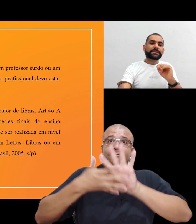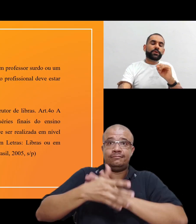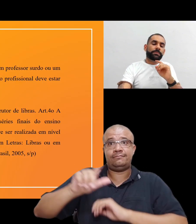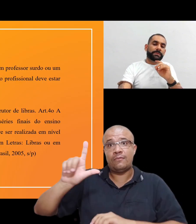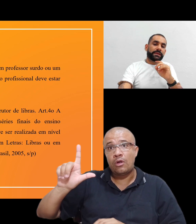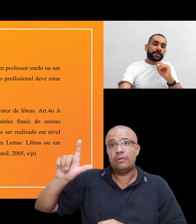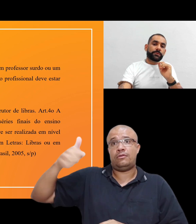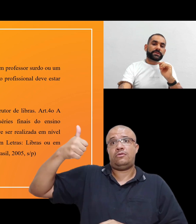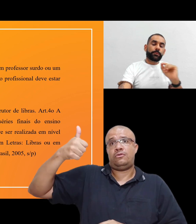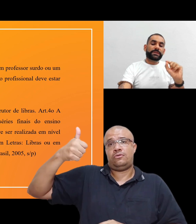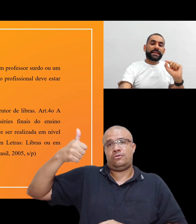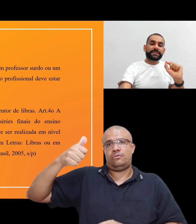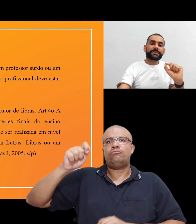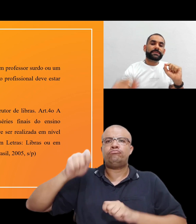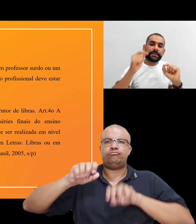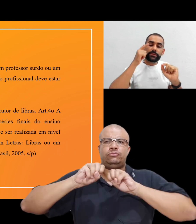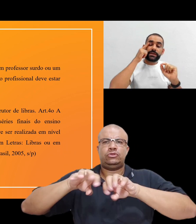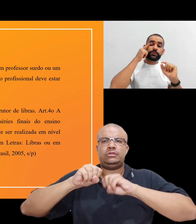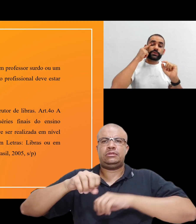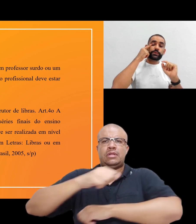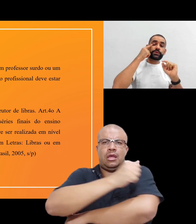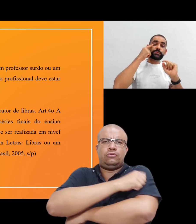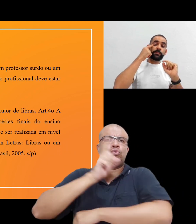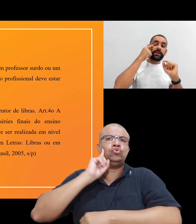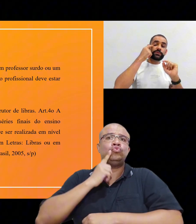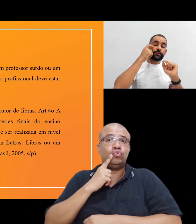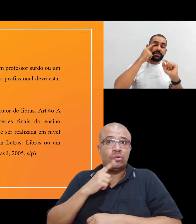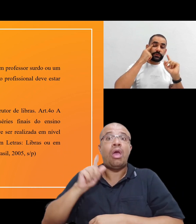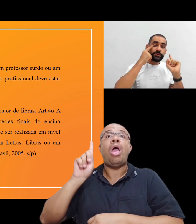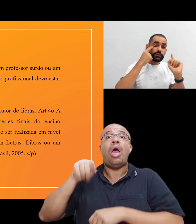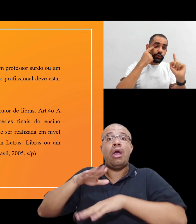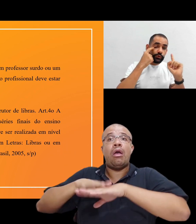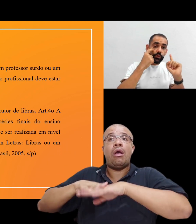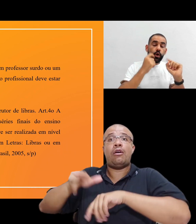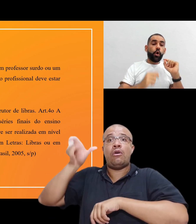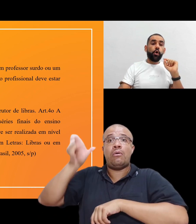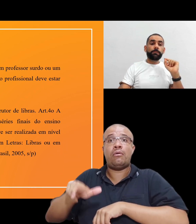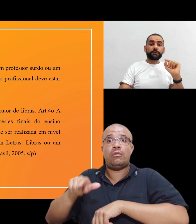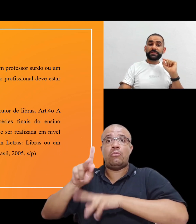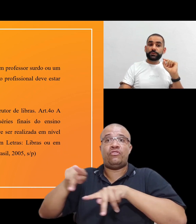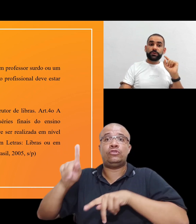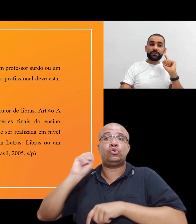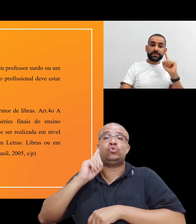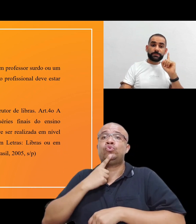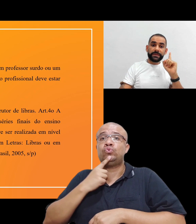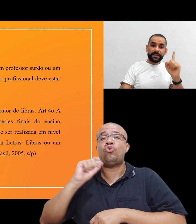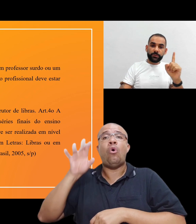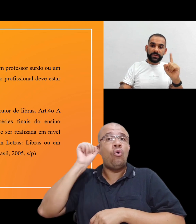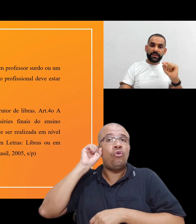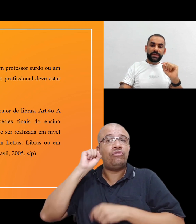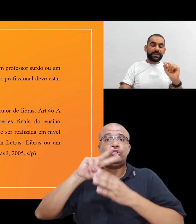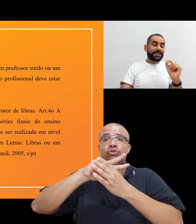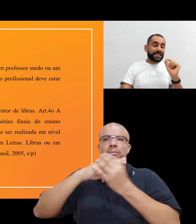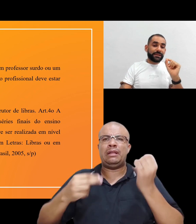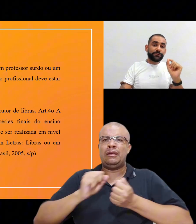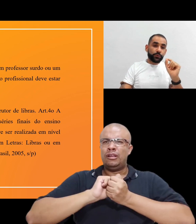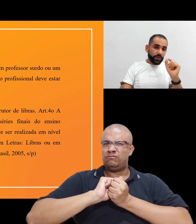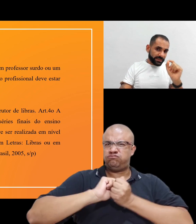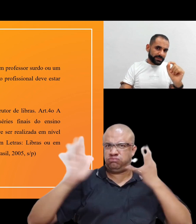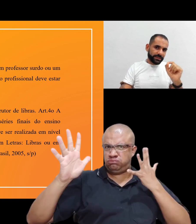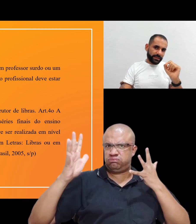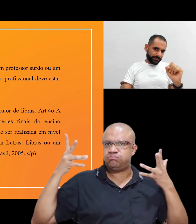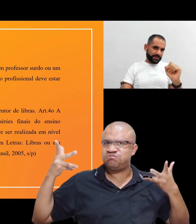A Libras como primeira língua só poderá ser ensinada aos alunos surdos por meio de um professor surdo ou um professor ouvinte bilíngue e que